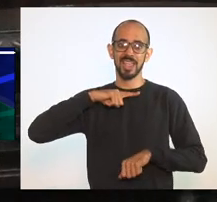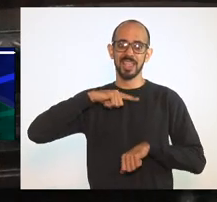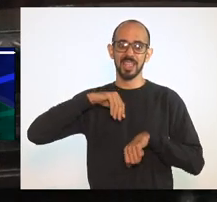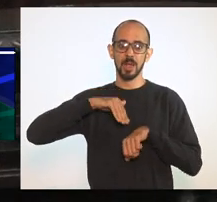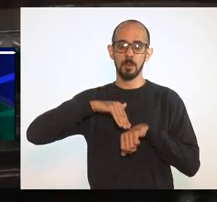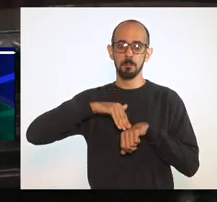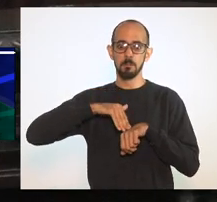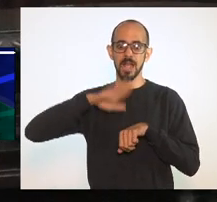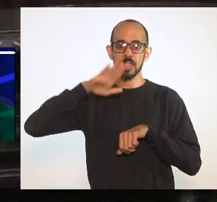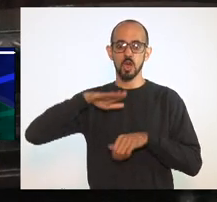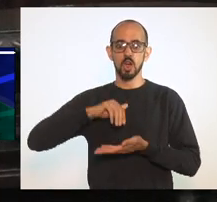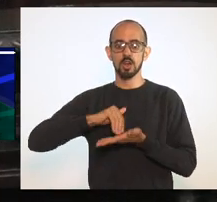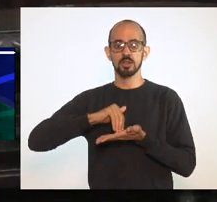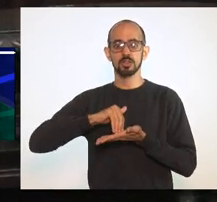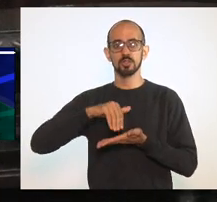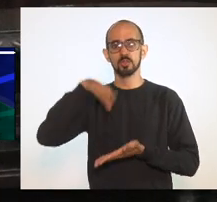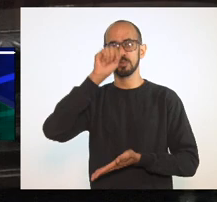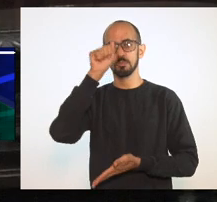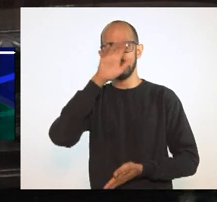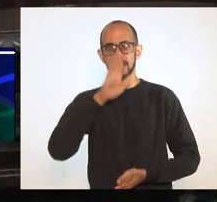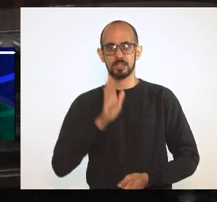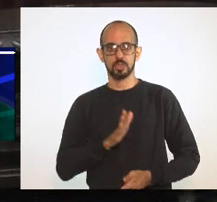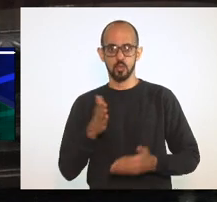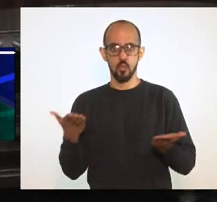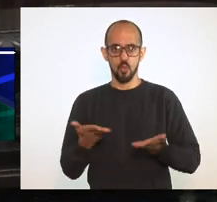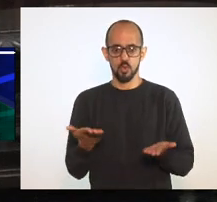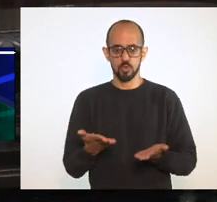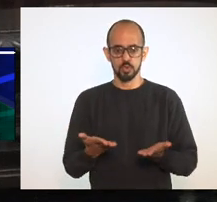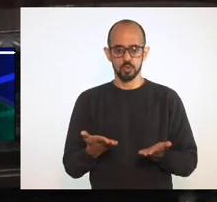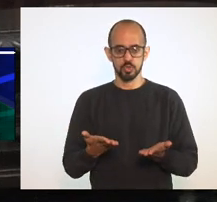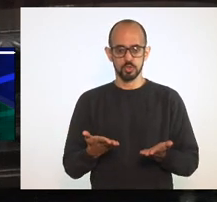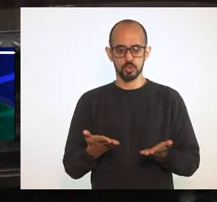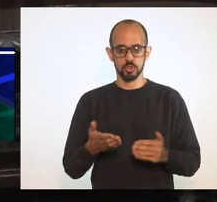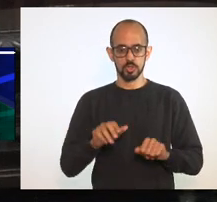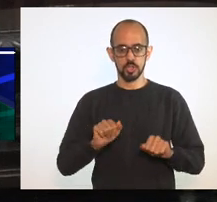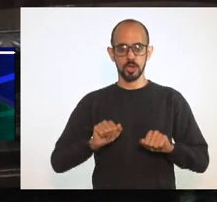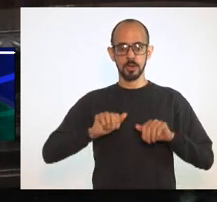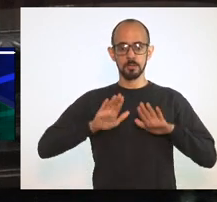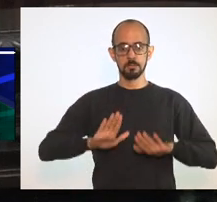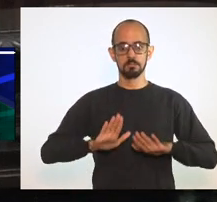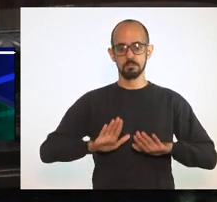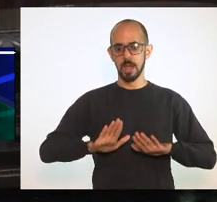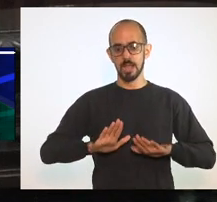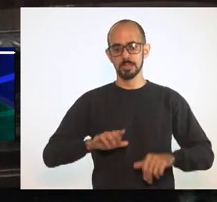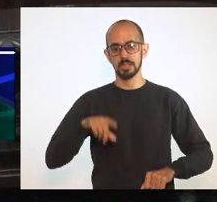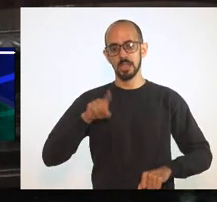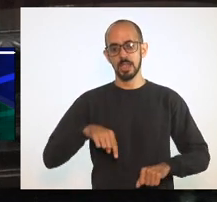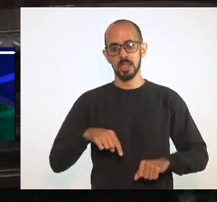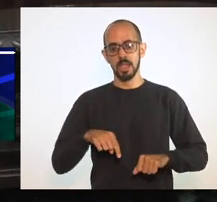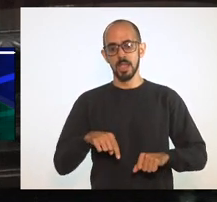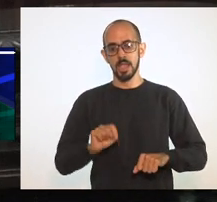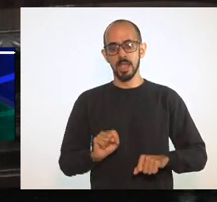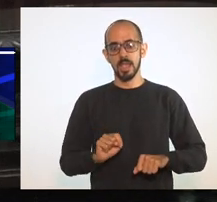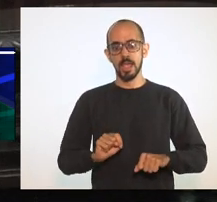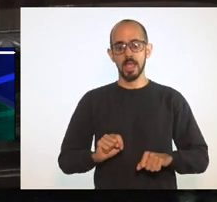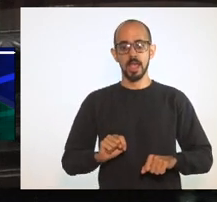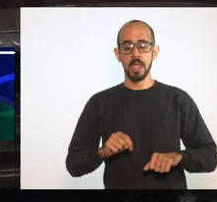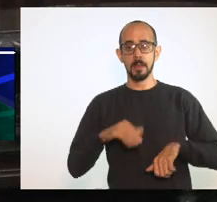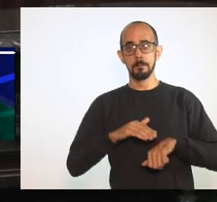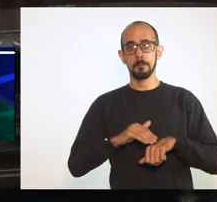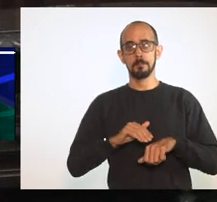assessoria tributária do Brasil, Carlos Macedo. Não é nenhuma empresa da iniciativa privada, é a própria